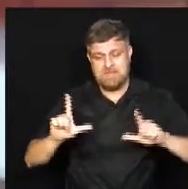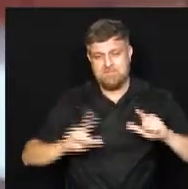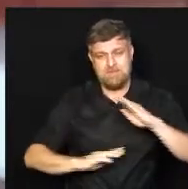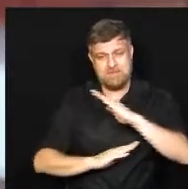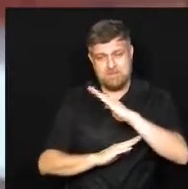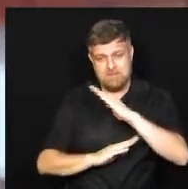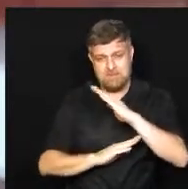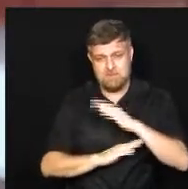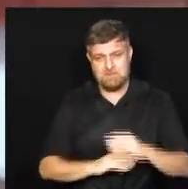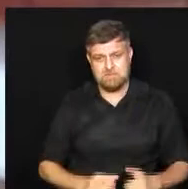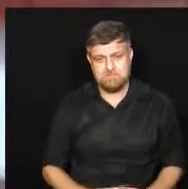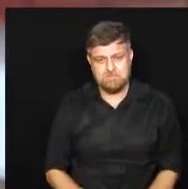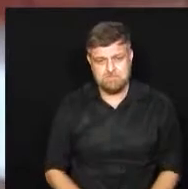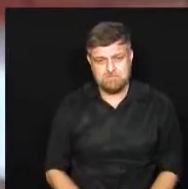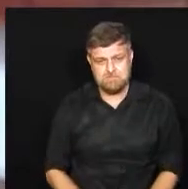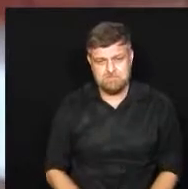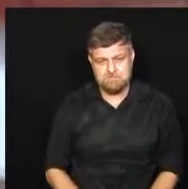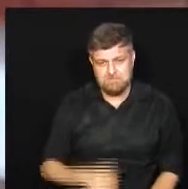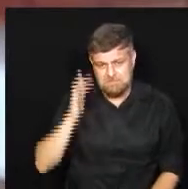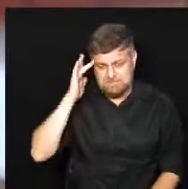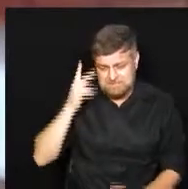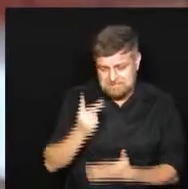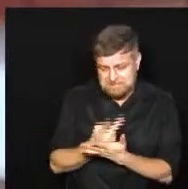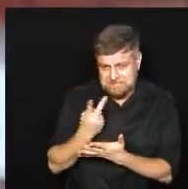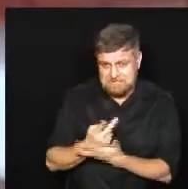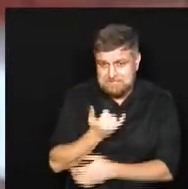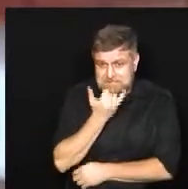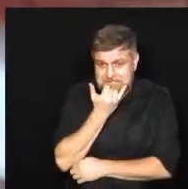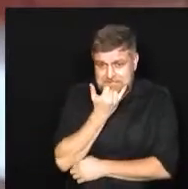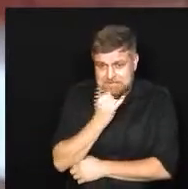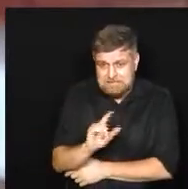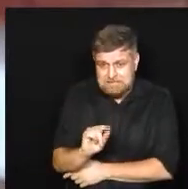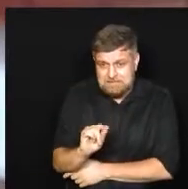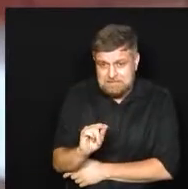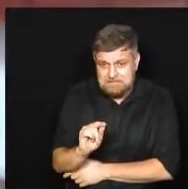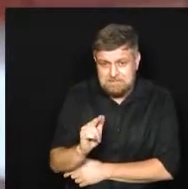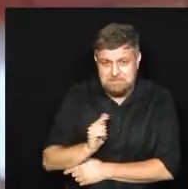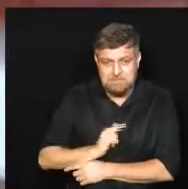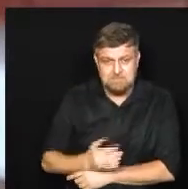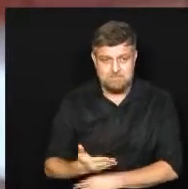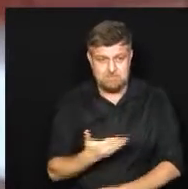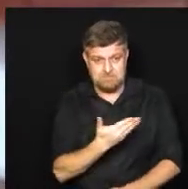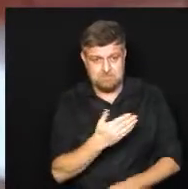997-829-3776. Não, acho que está errado aqui, peraí. Tem um 9 a mais.